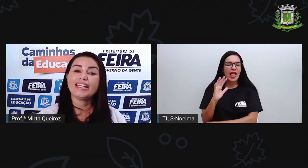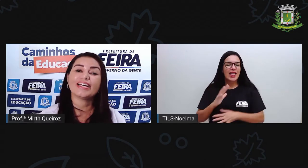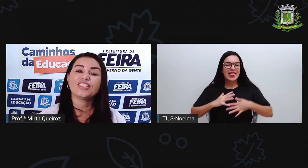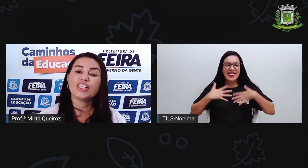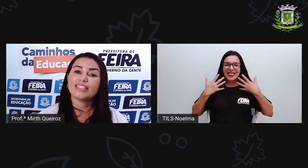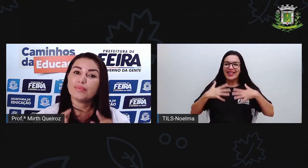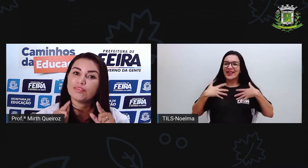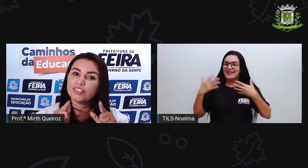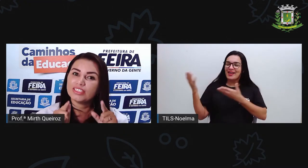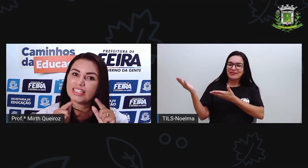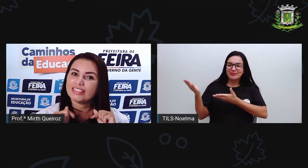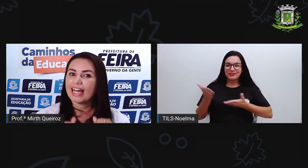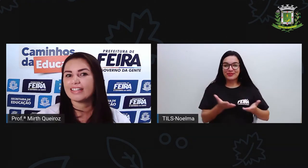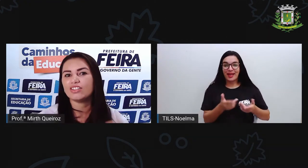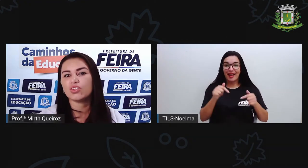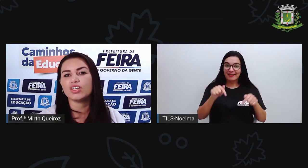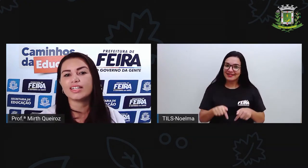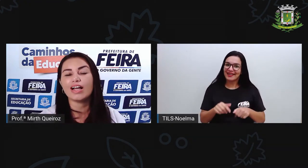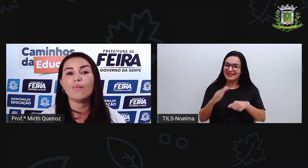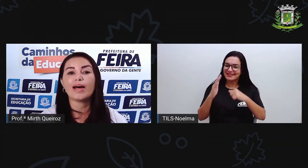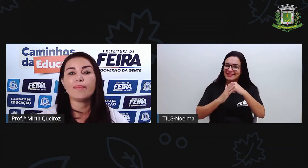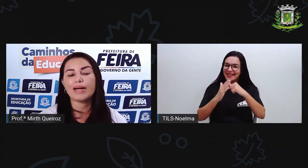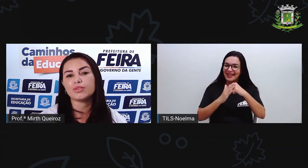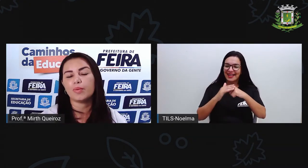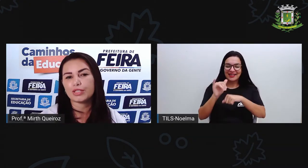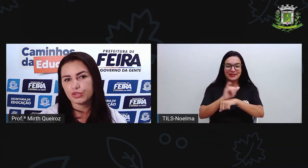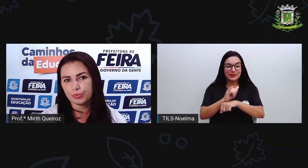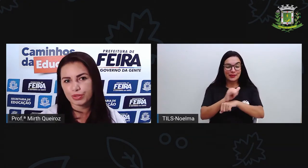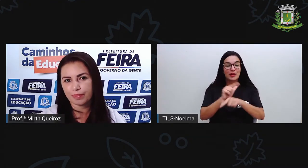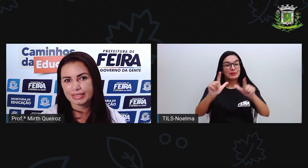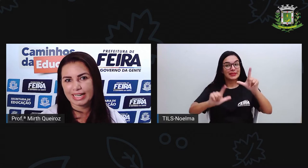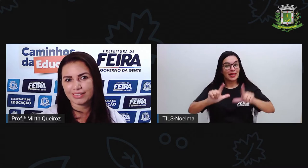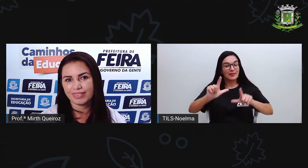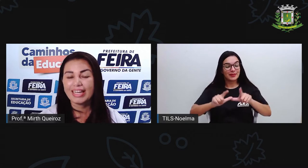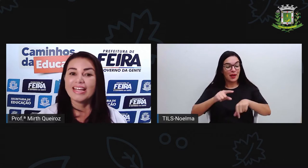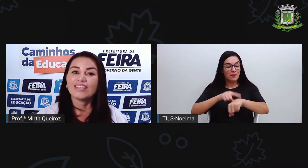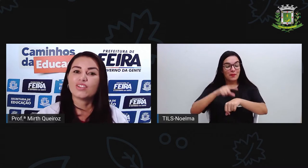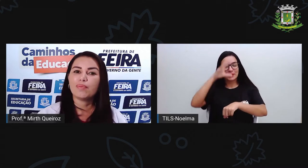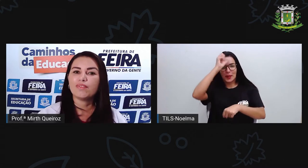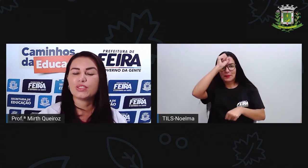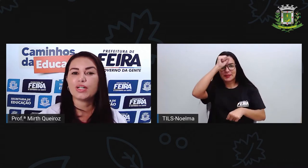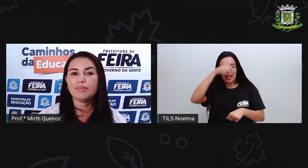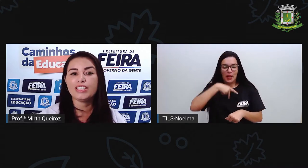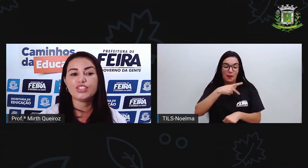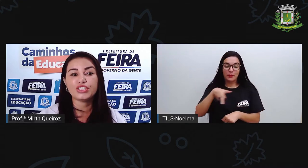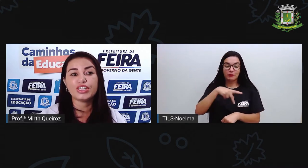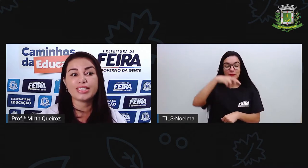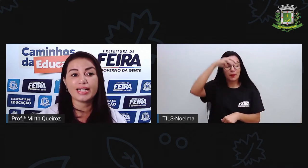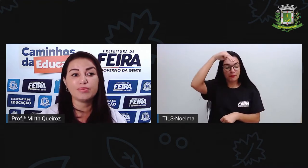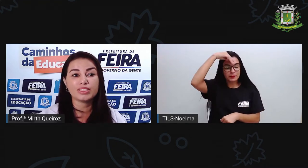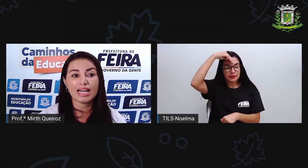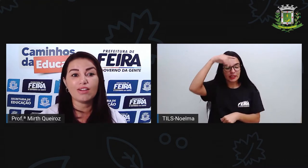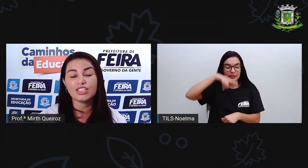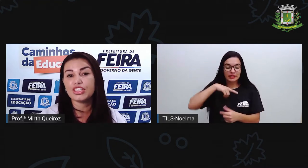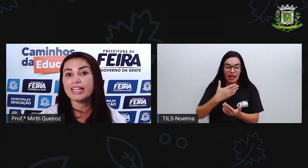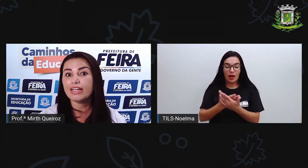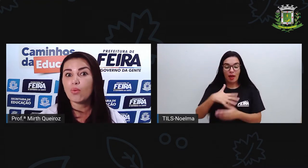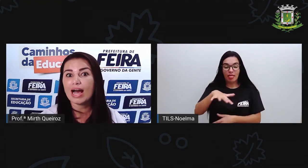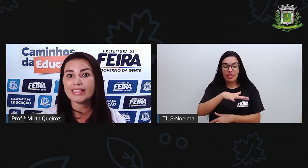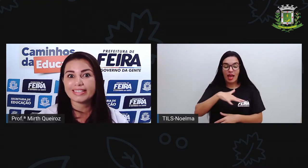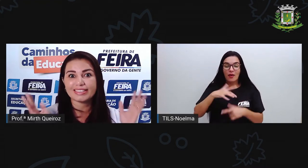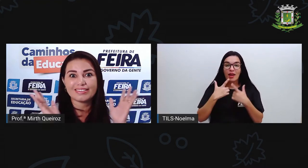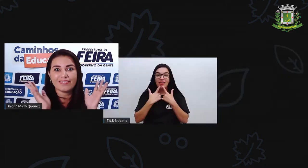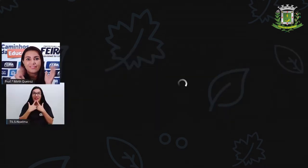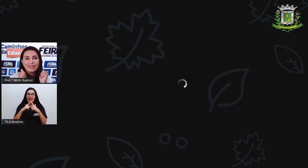enorme alegria que a gente recebe vocês aqui no nosso canal para mais um momento de muito aprendizado. Eu sou a professora Mirth e hoje nós teremos aula de